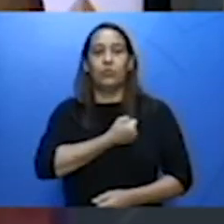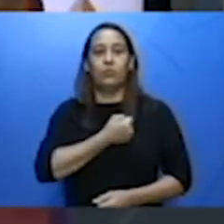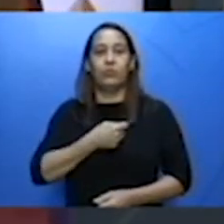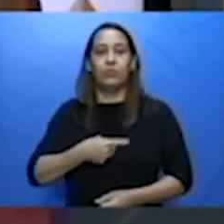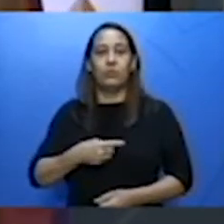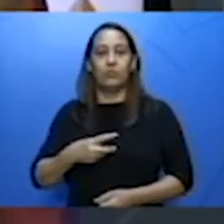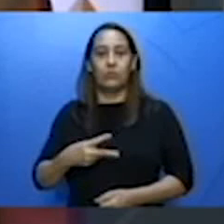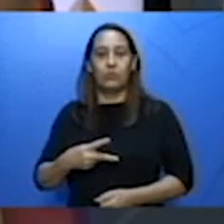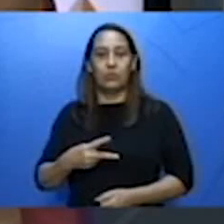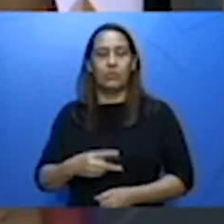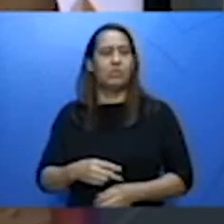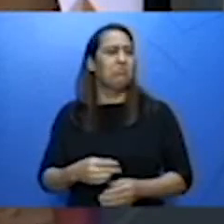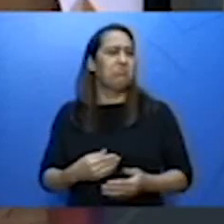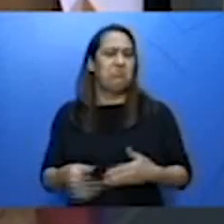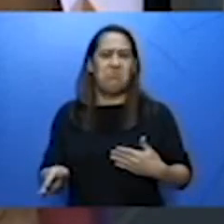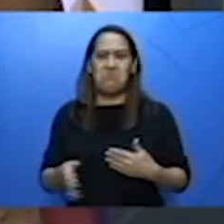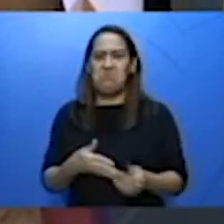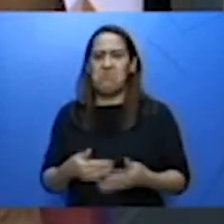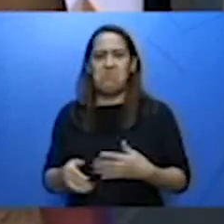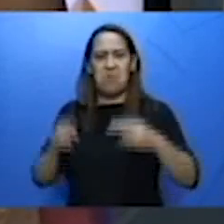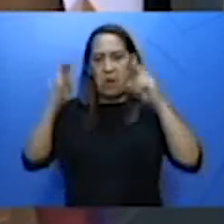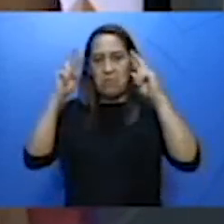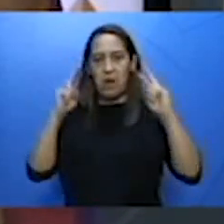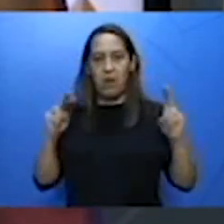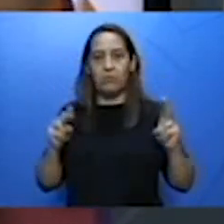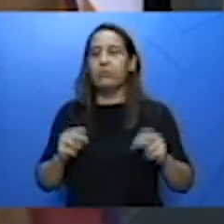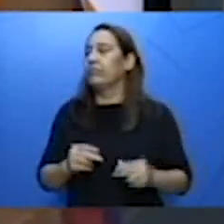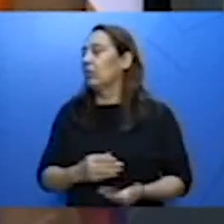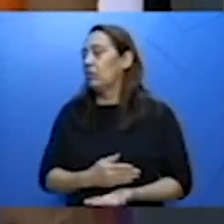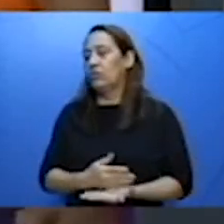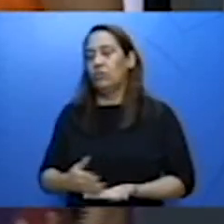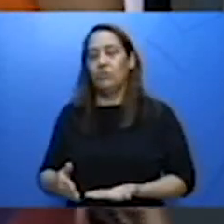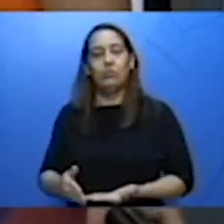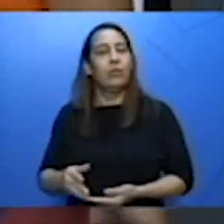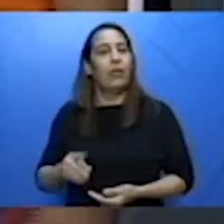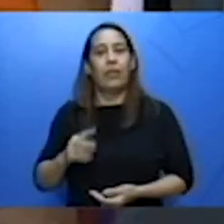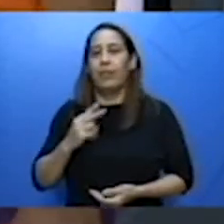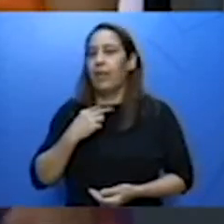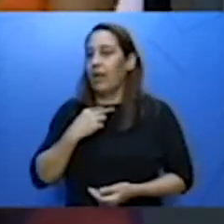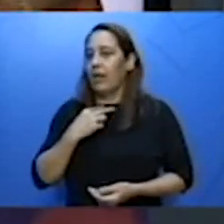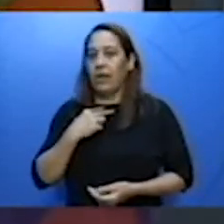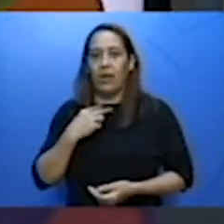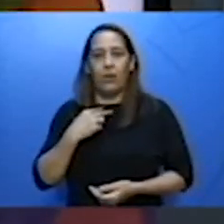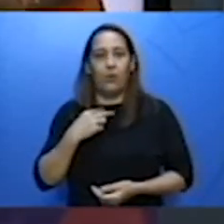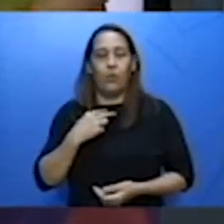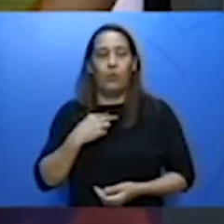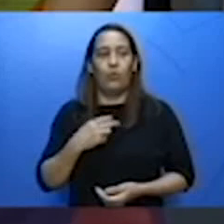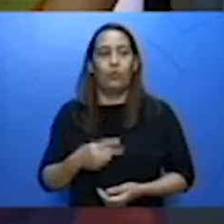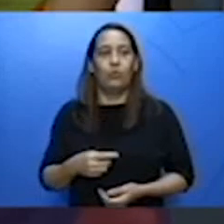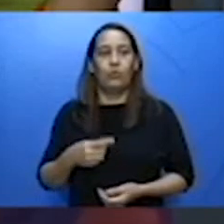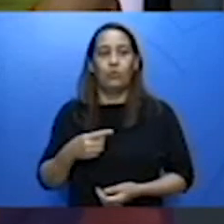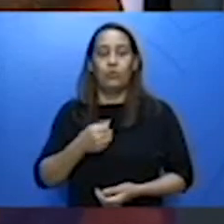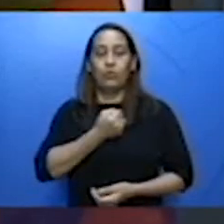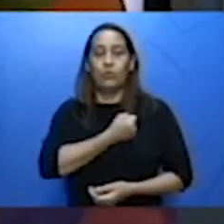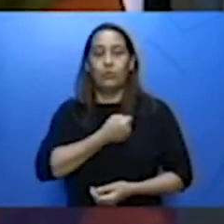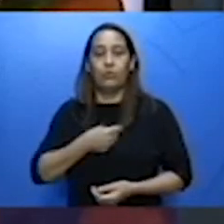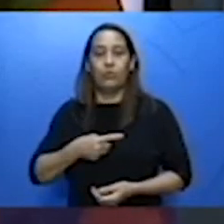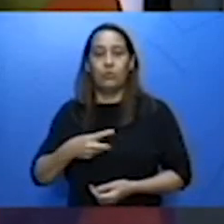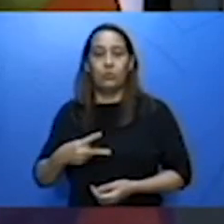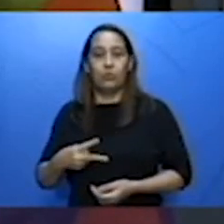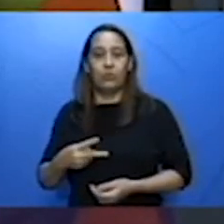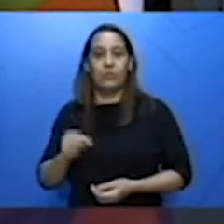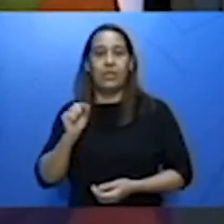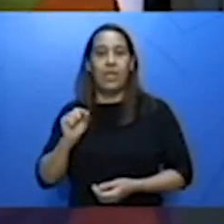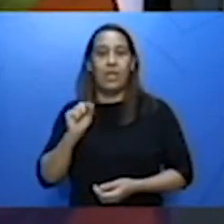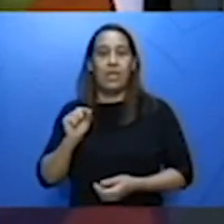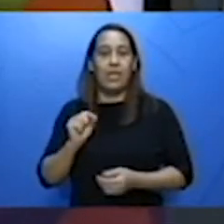boa, coloco 12 aqui e sigo minha conta? Não, né, gente? Já aprendemos. 12. Quem é